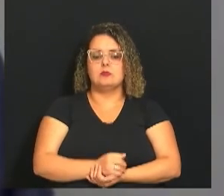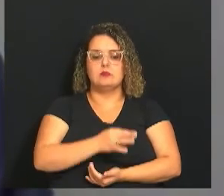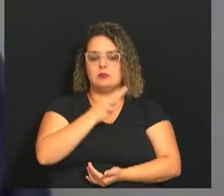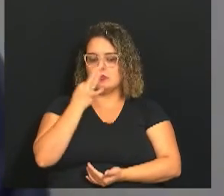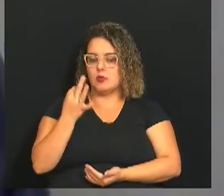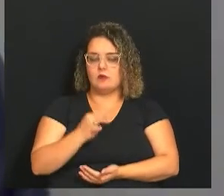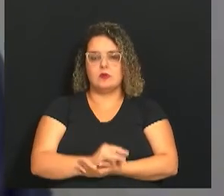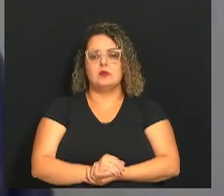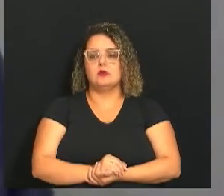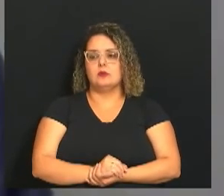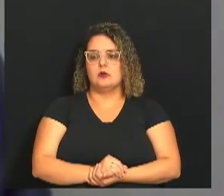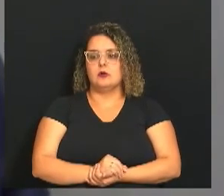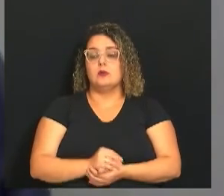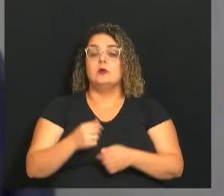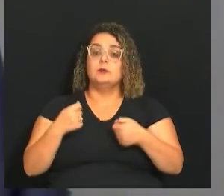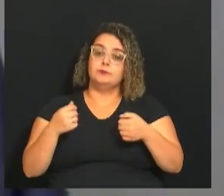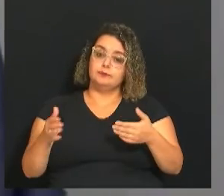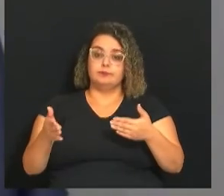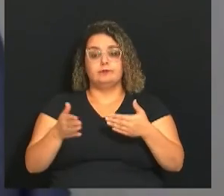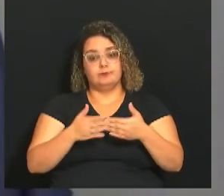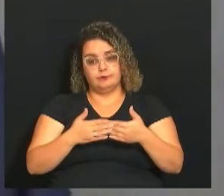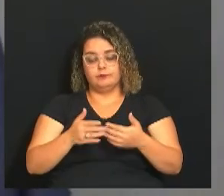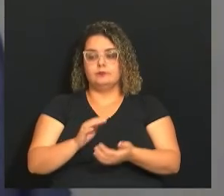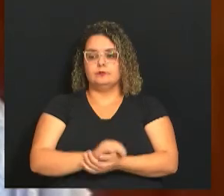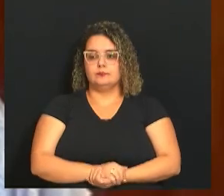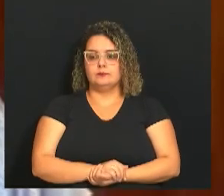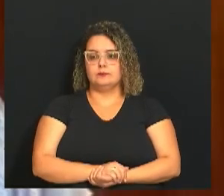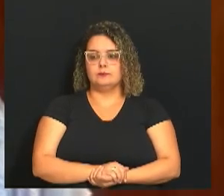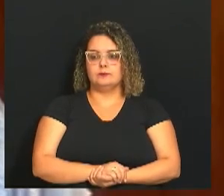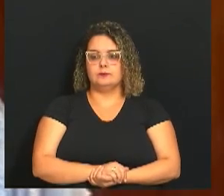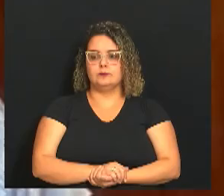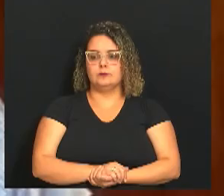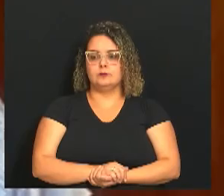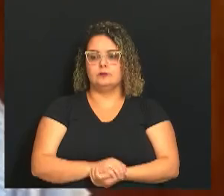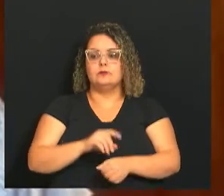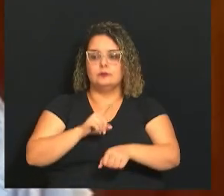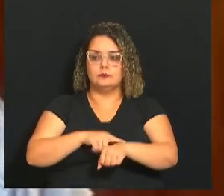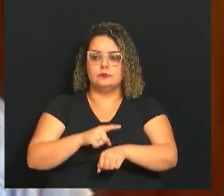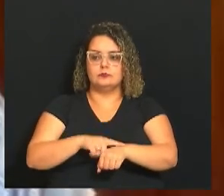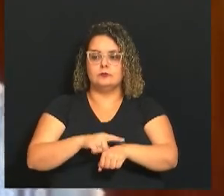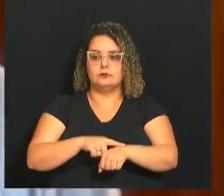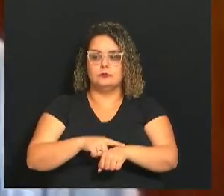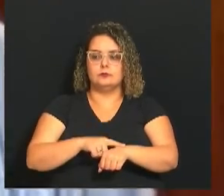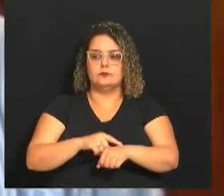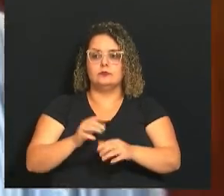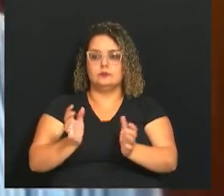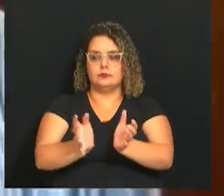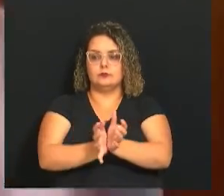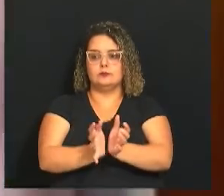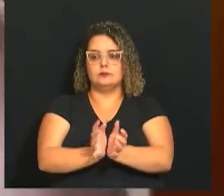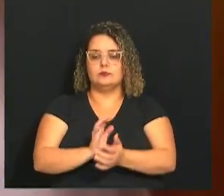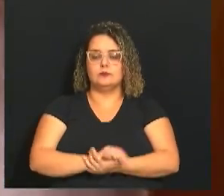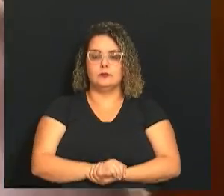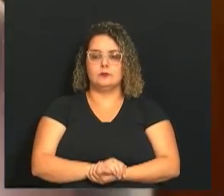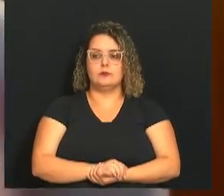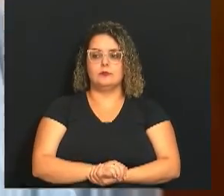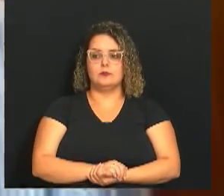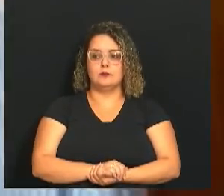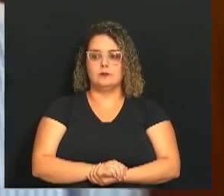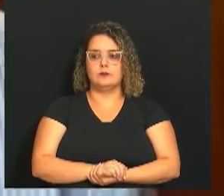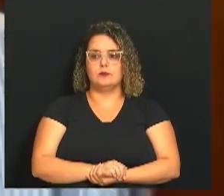Doutor, nós vamos precisar encerrar, tá? Por conta do horário da comissão. Eu